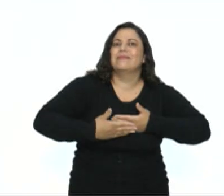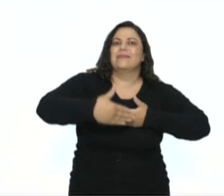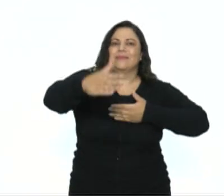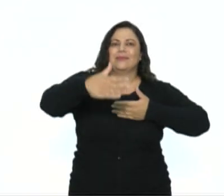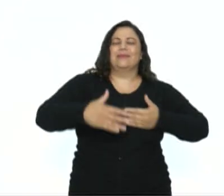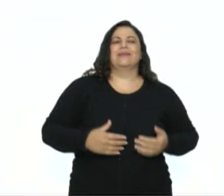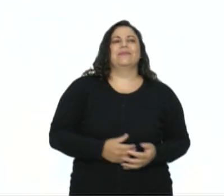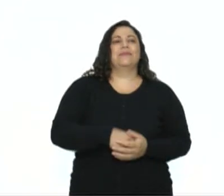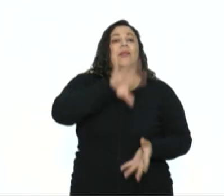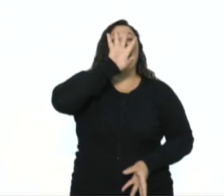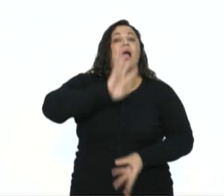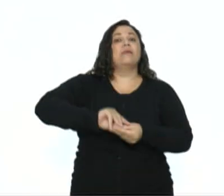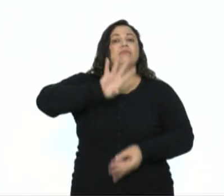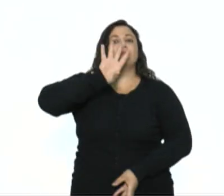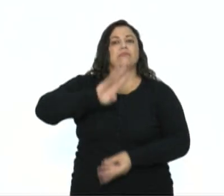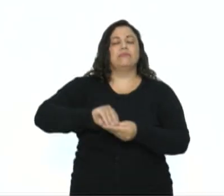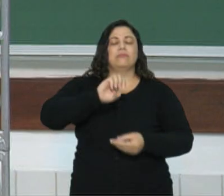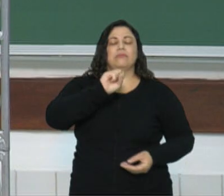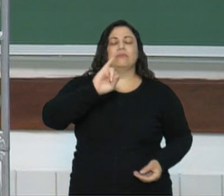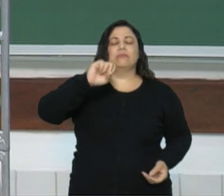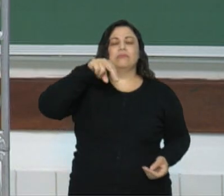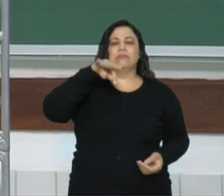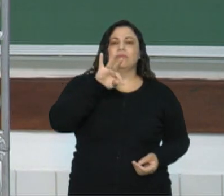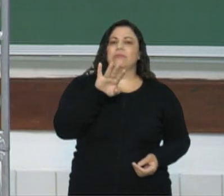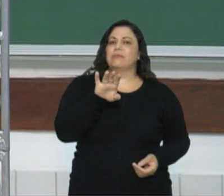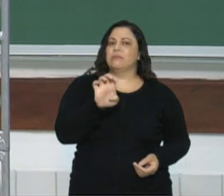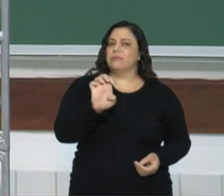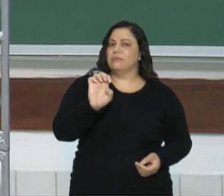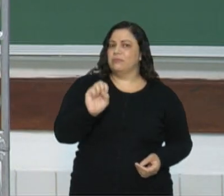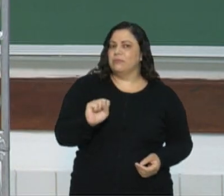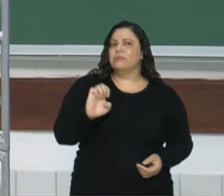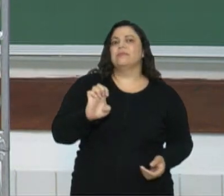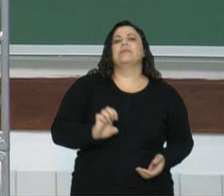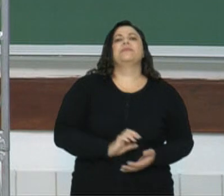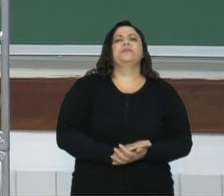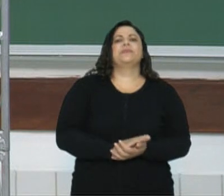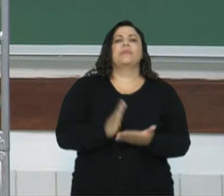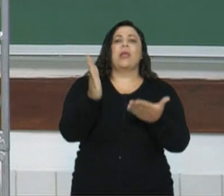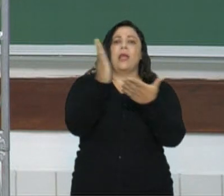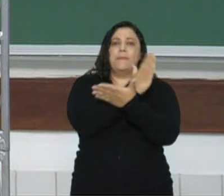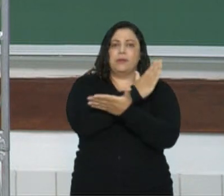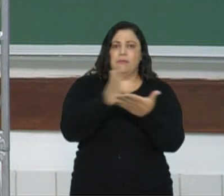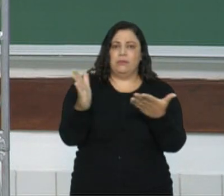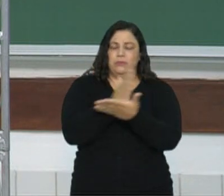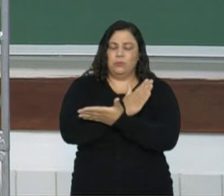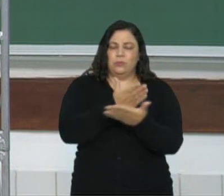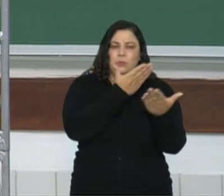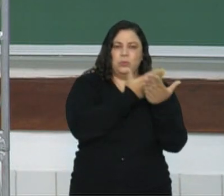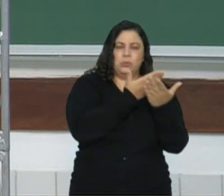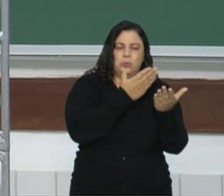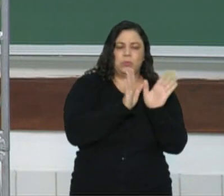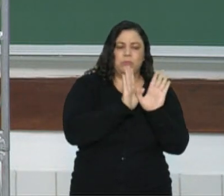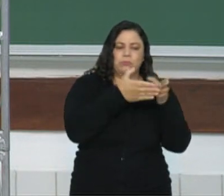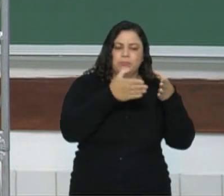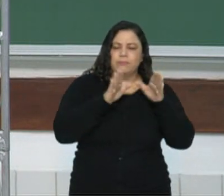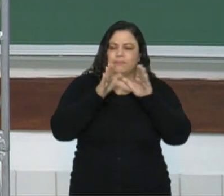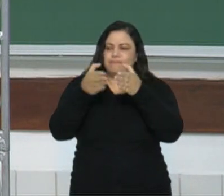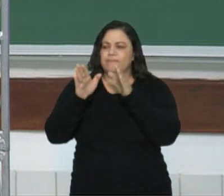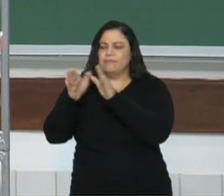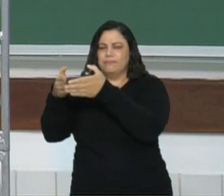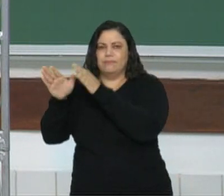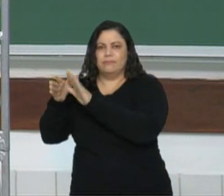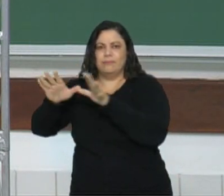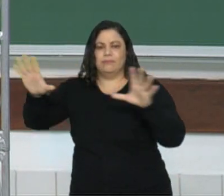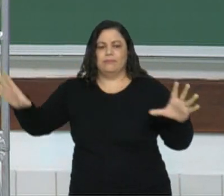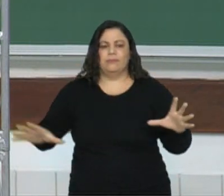da síntese. Então, olha só, se primeiro você dividiu em pedacinhos, agora você